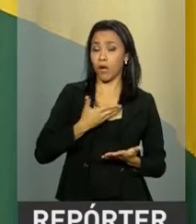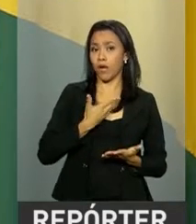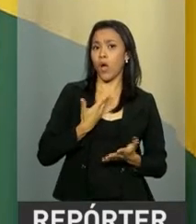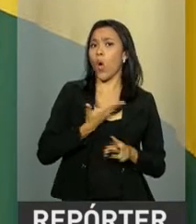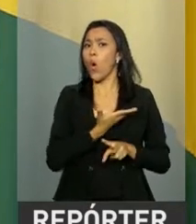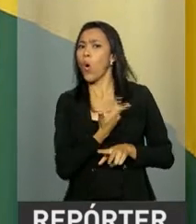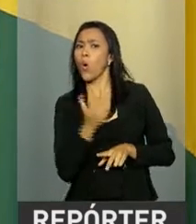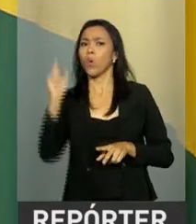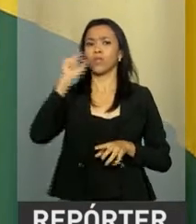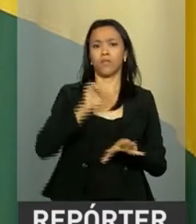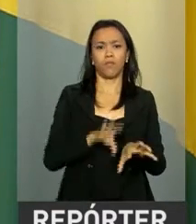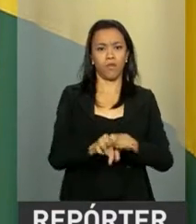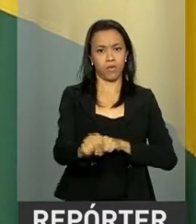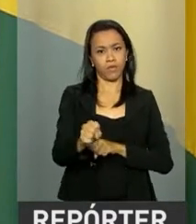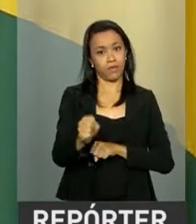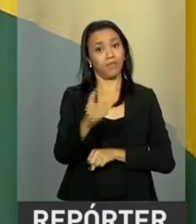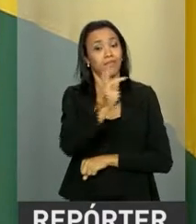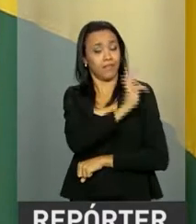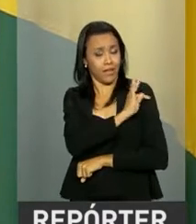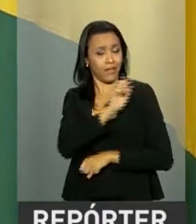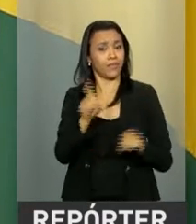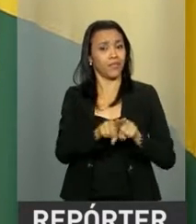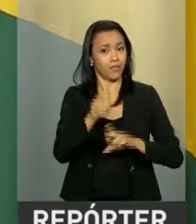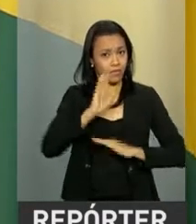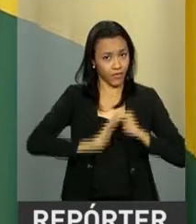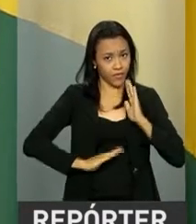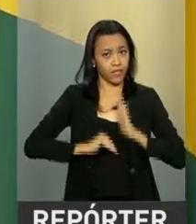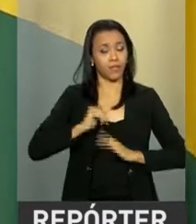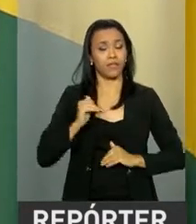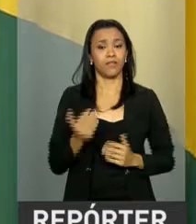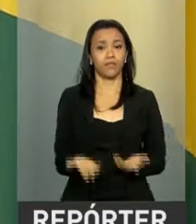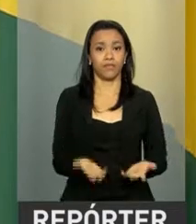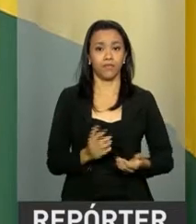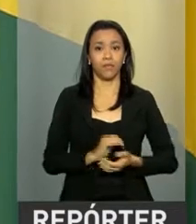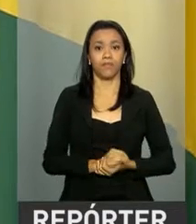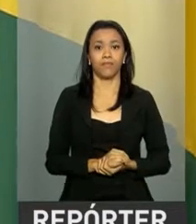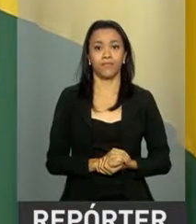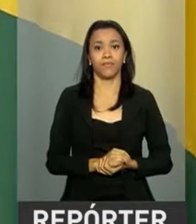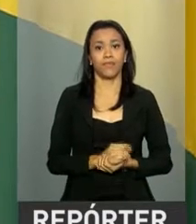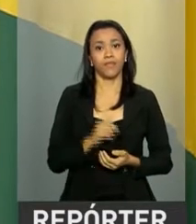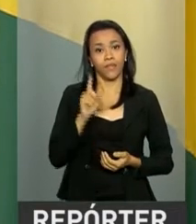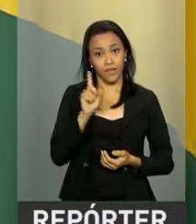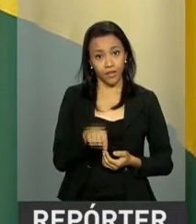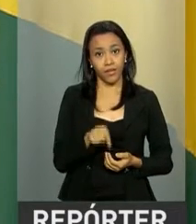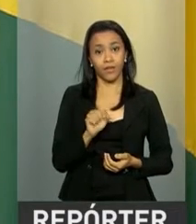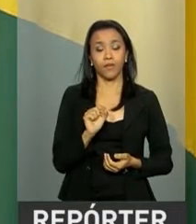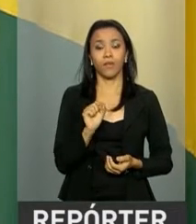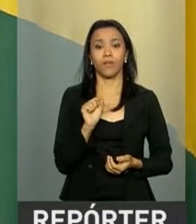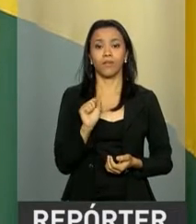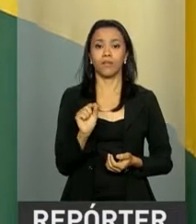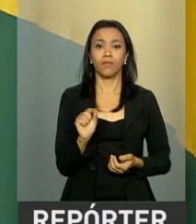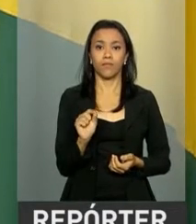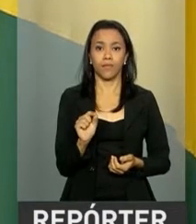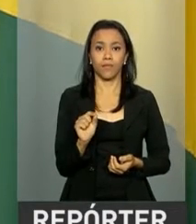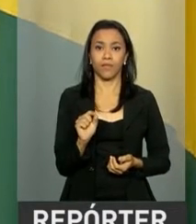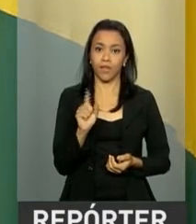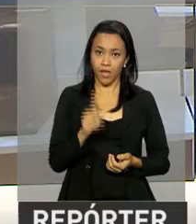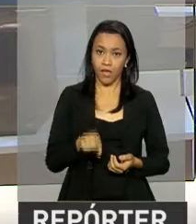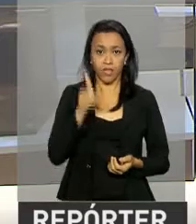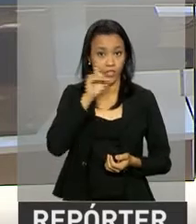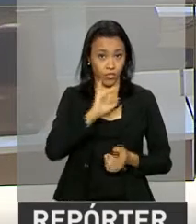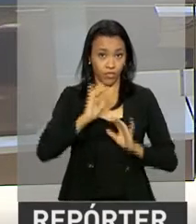de formação técnica e profissionalizante, que também se institui neste